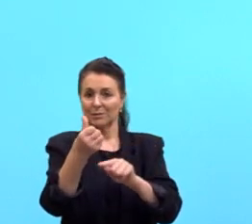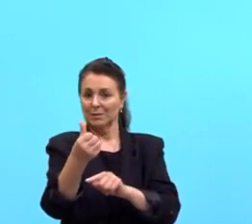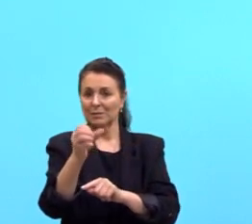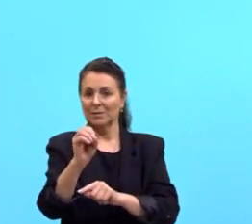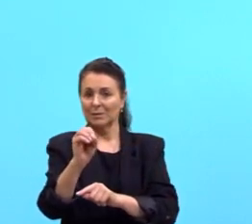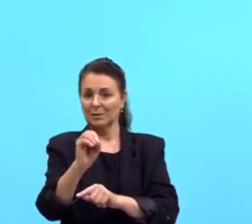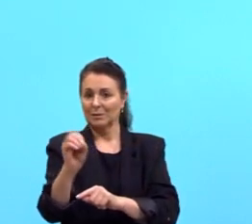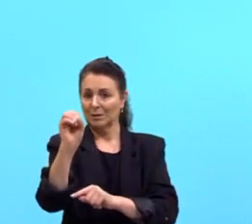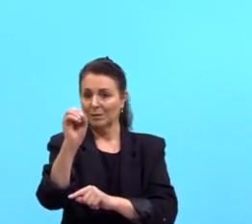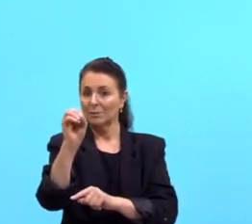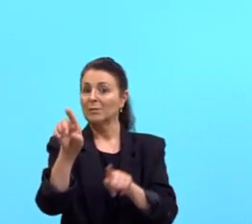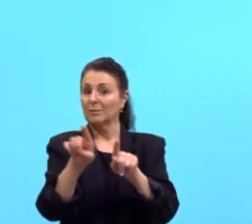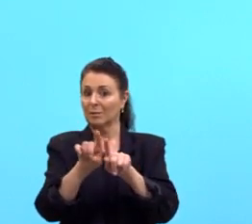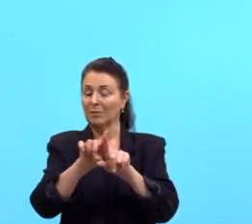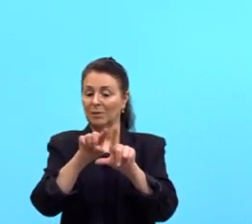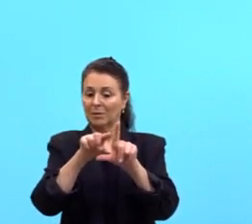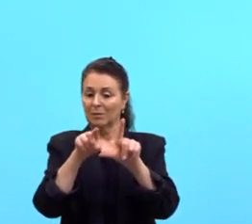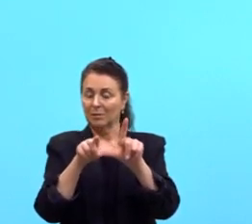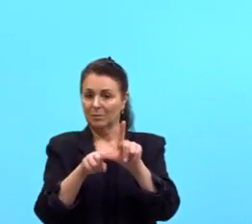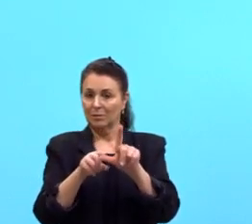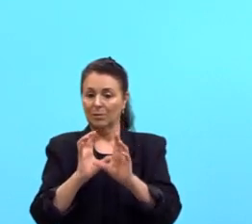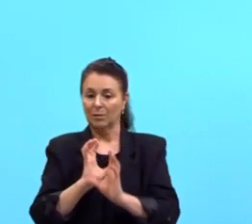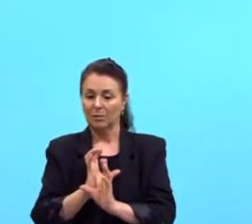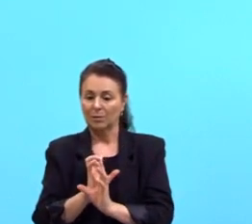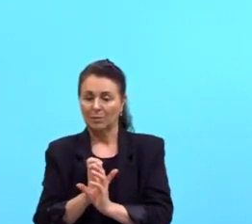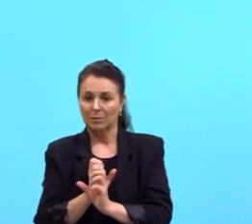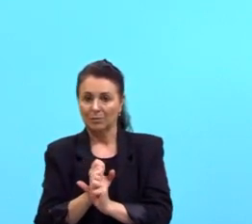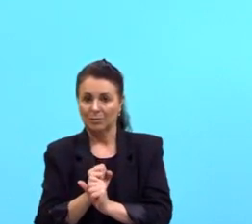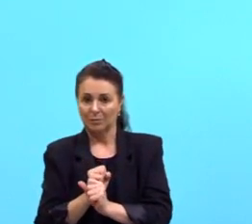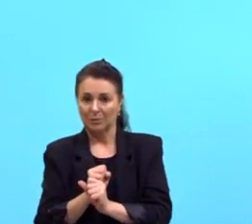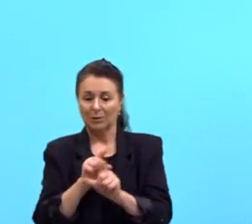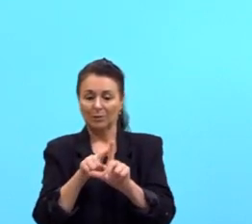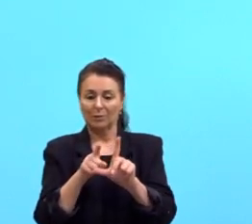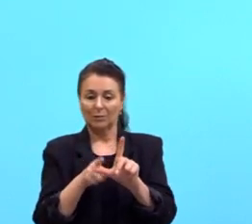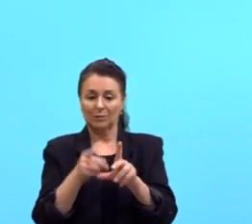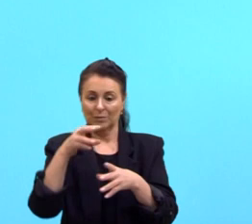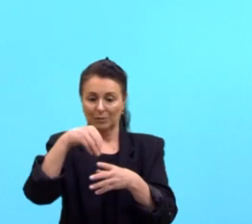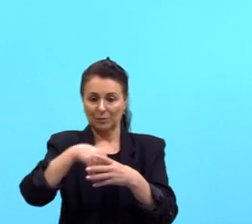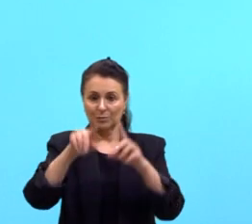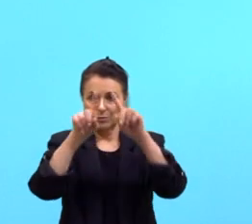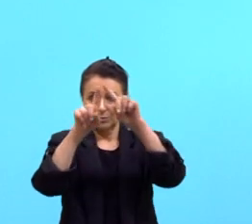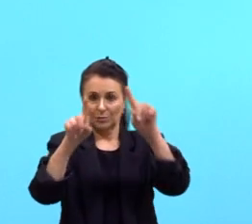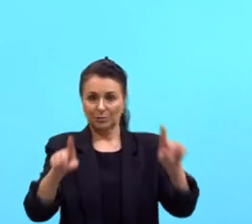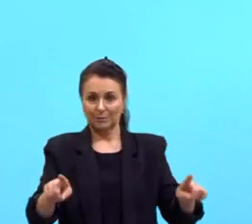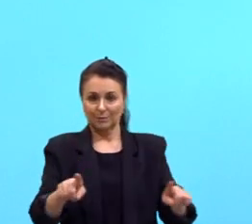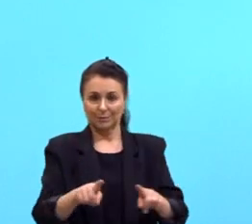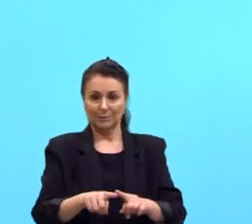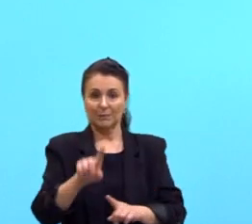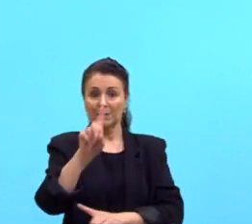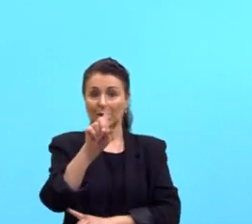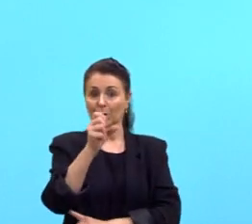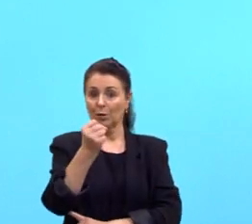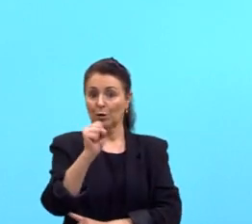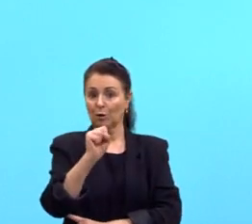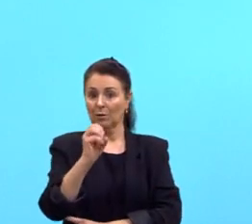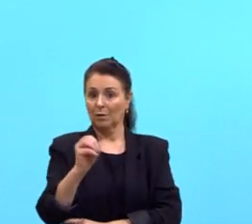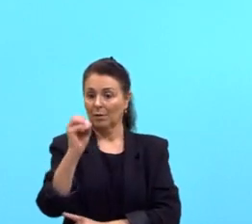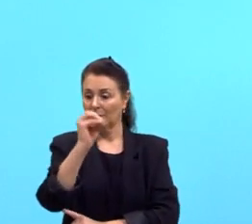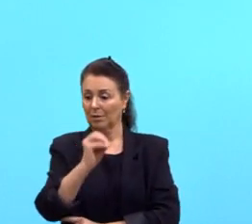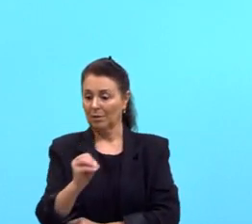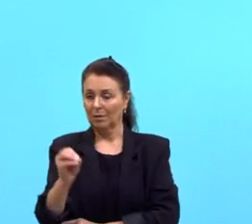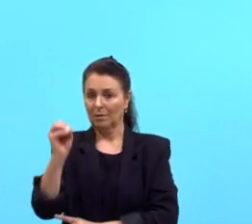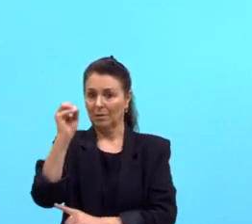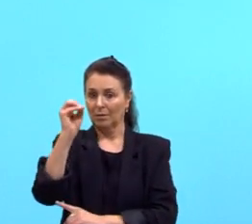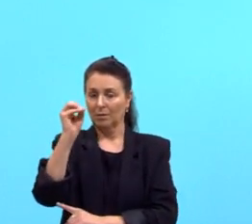nós Já estudamos né a soma dos ângulos internos de um triângulo que é 180 graus se Nós já